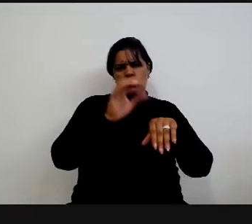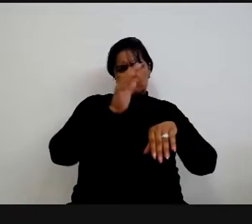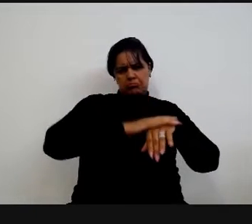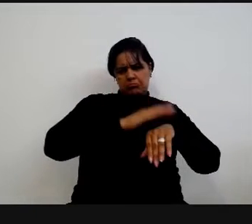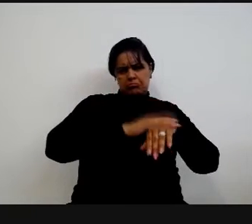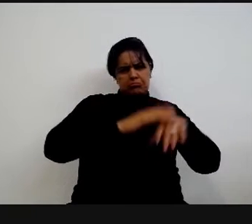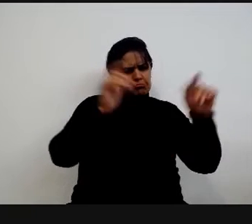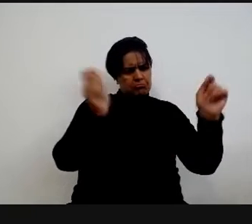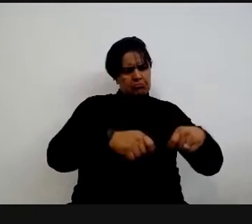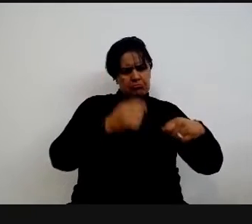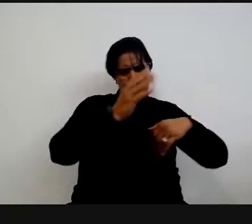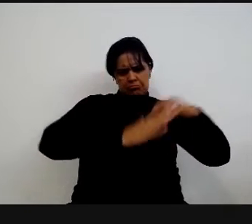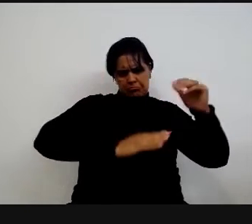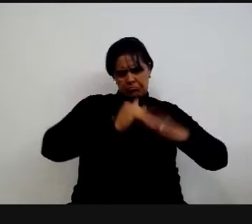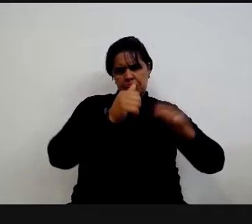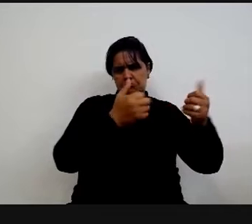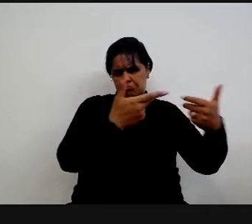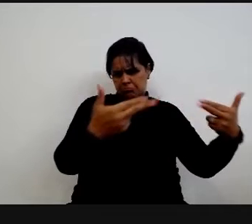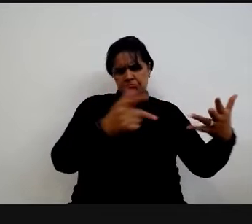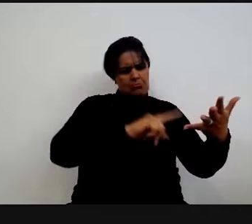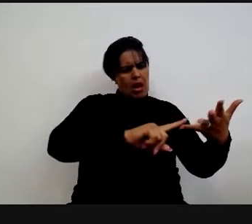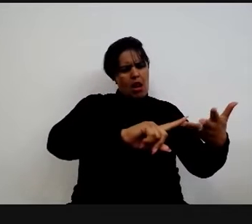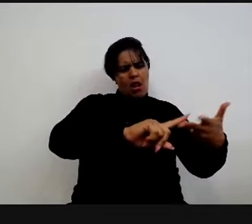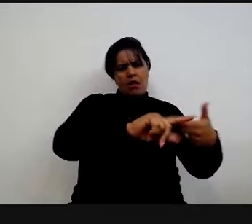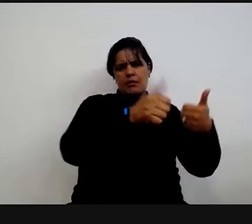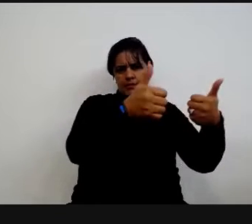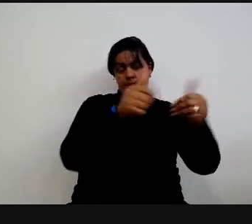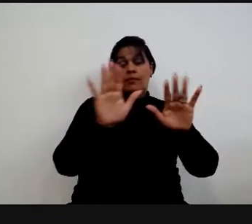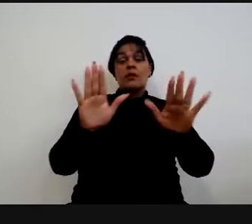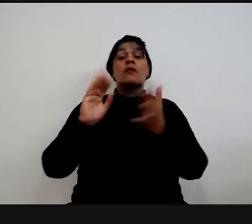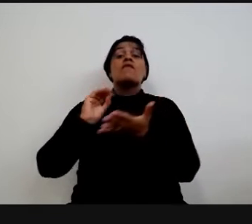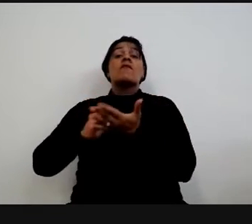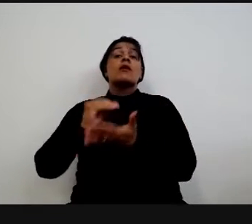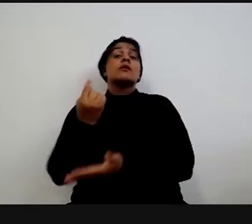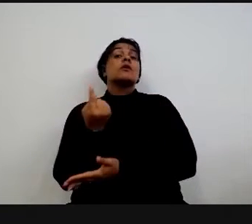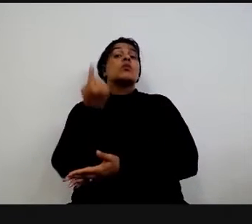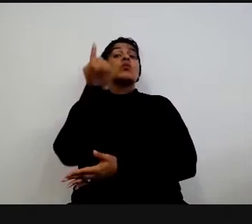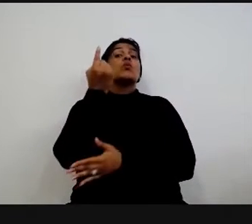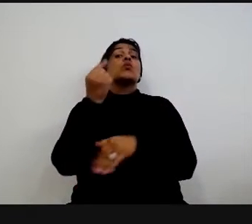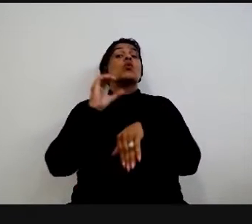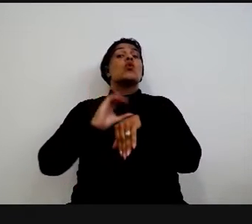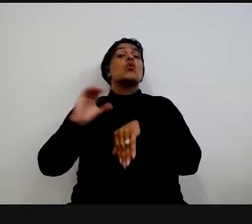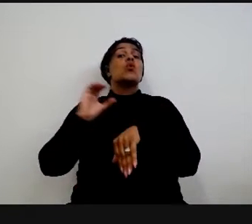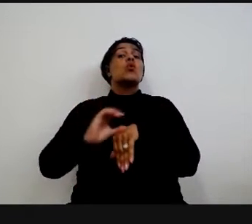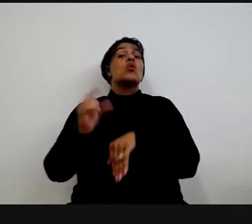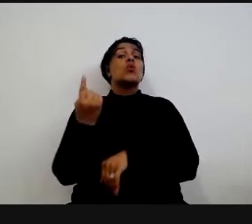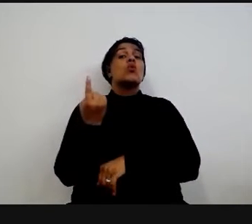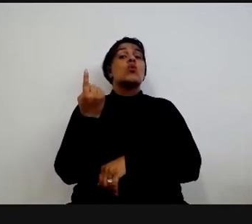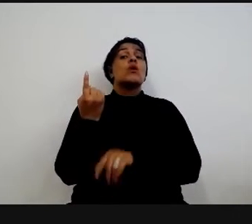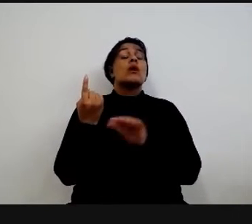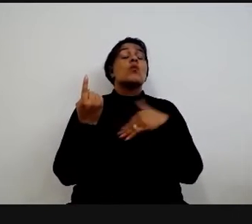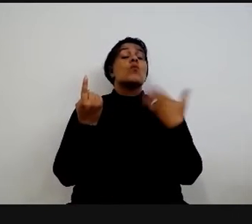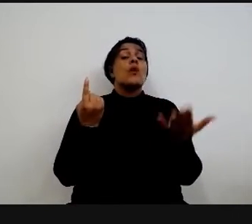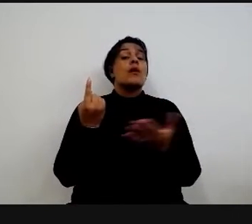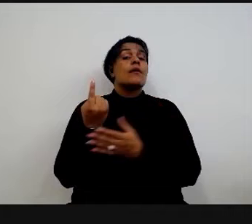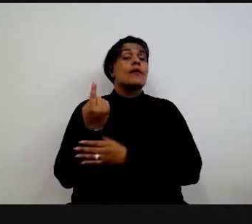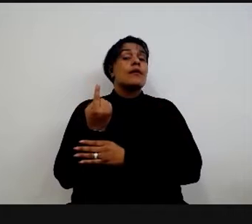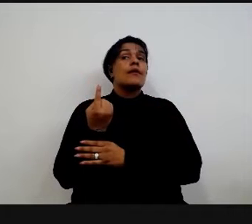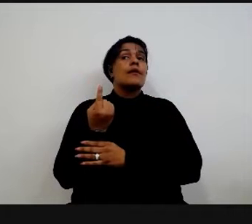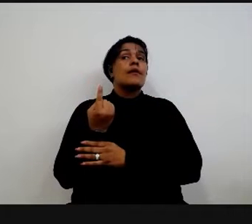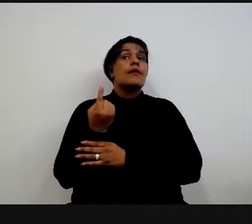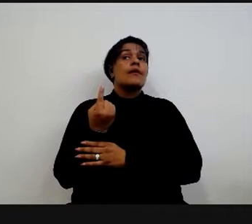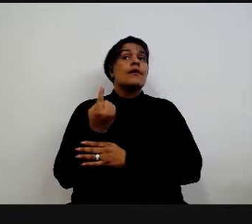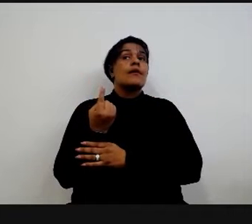Os cardápios são os mais diversos possíveis, mas há um curso que está faltando nas escolas do Legislativo de Contas. Viu,